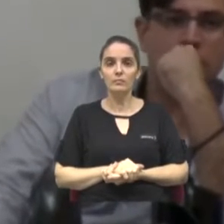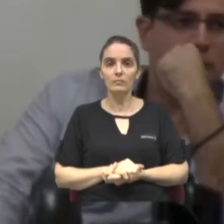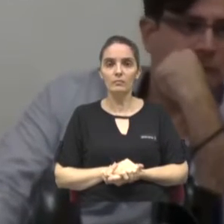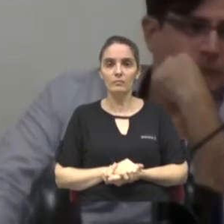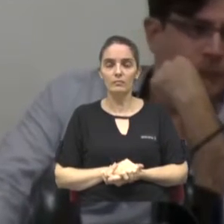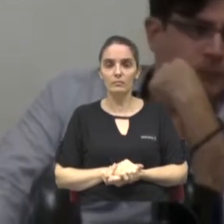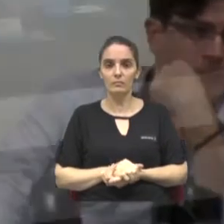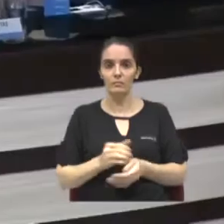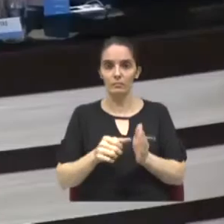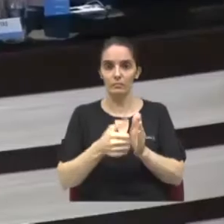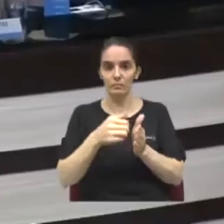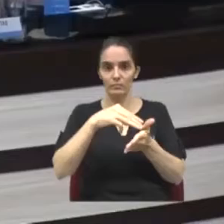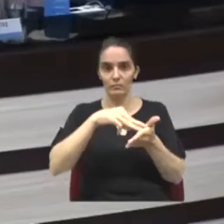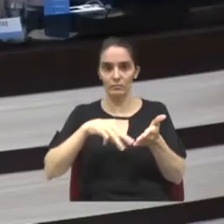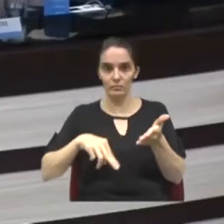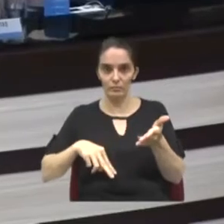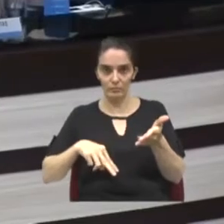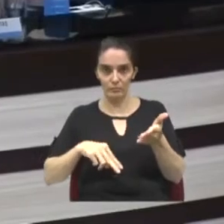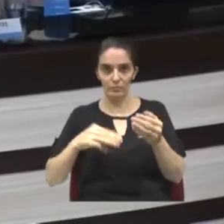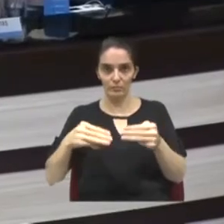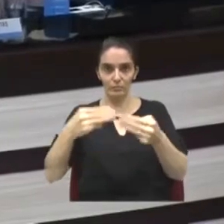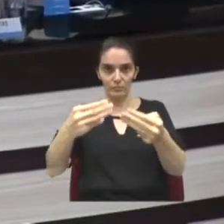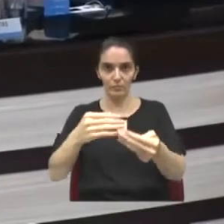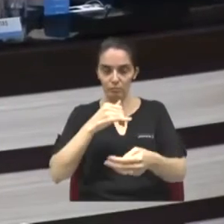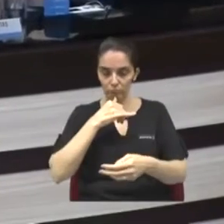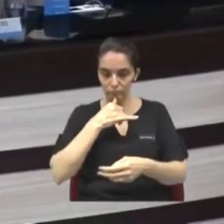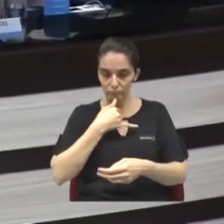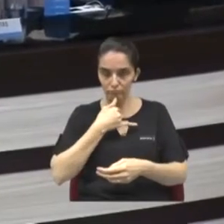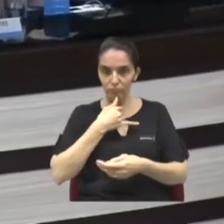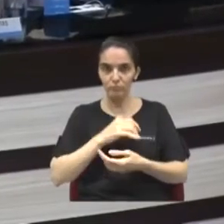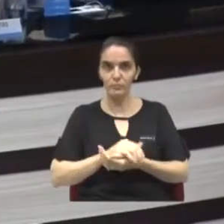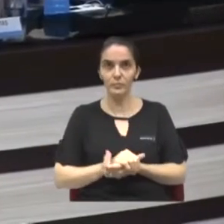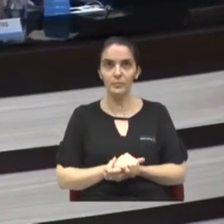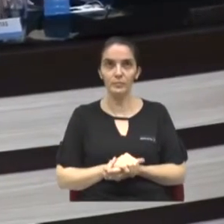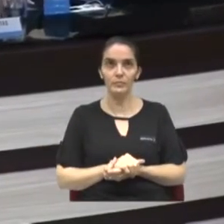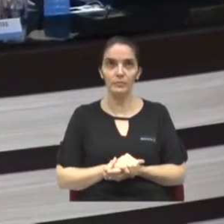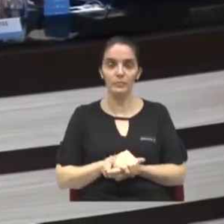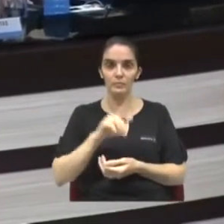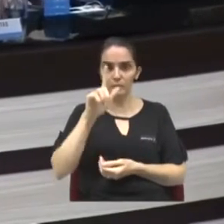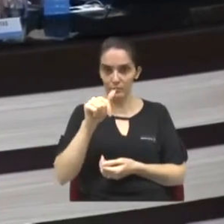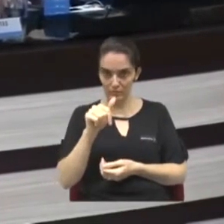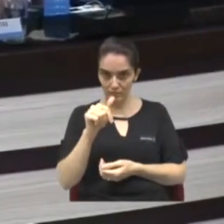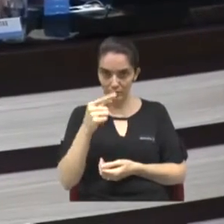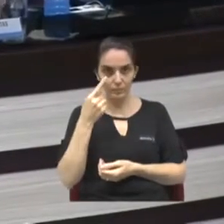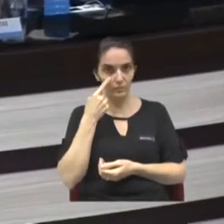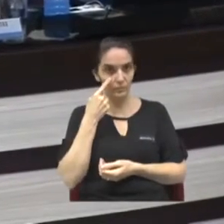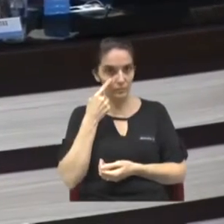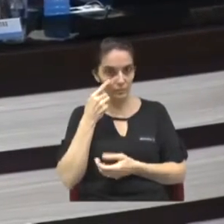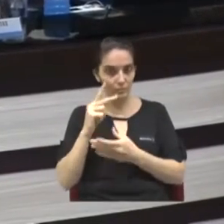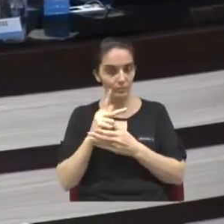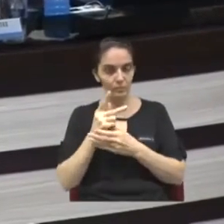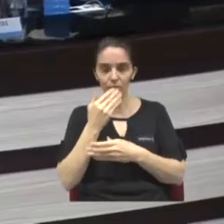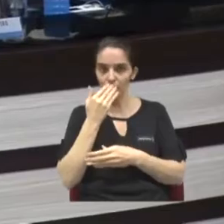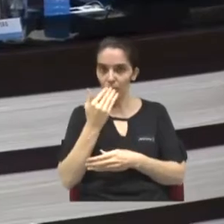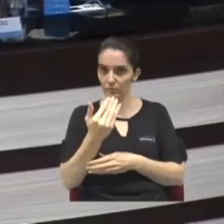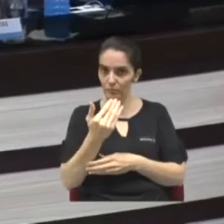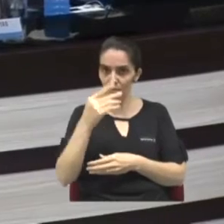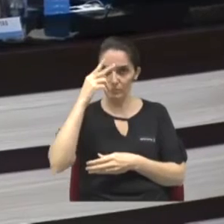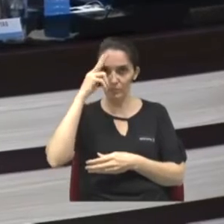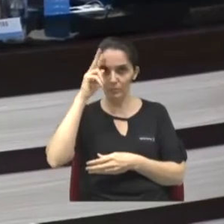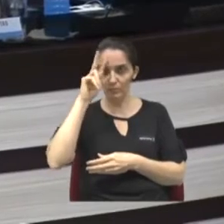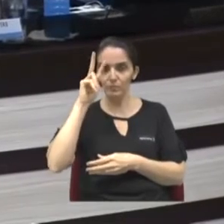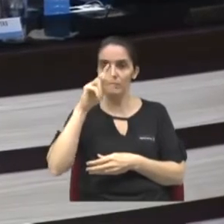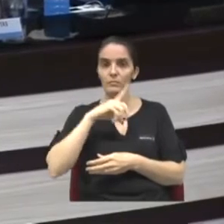Primeiro nós vamos ler, então, a moção de pesar. Depois nós vamos apreciar o pedido do vereador, lembrando que